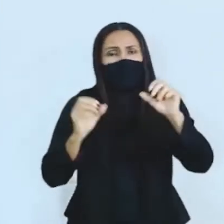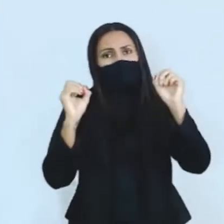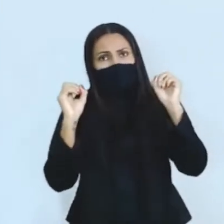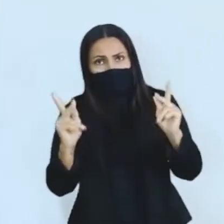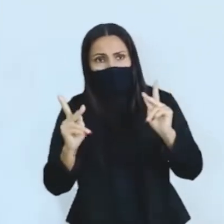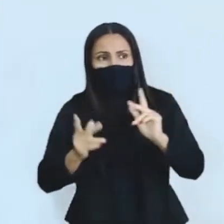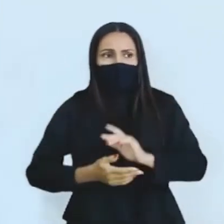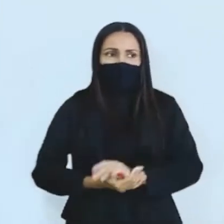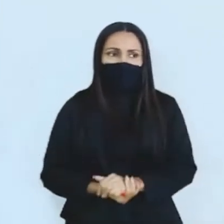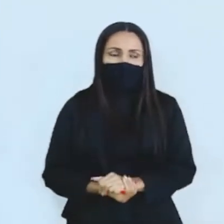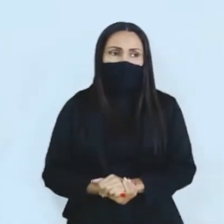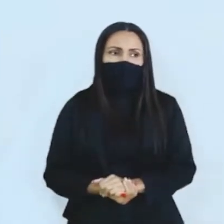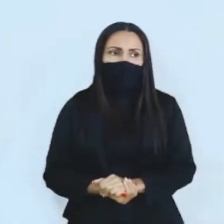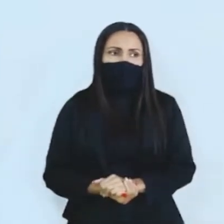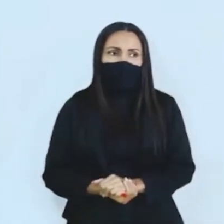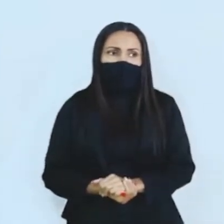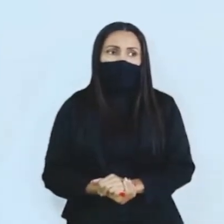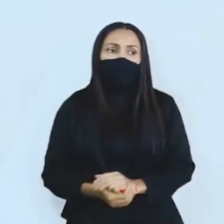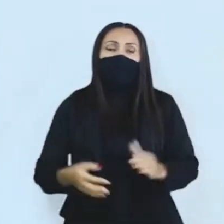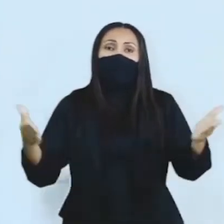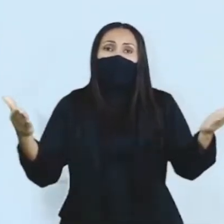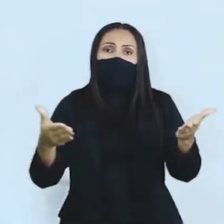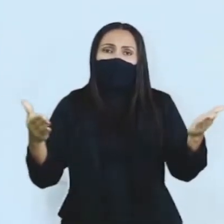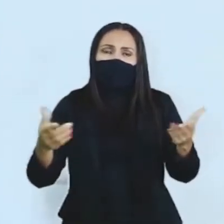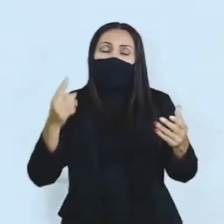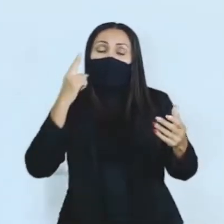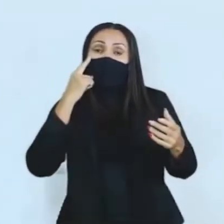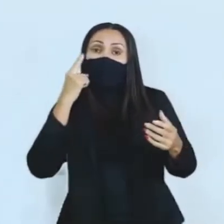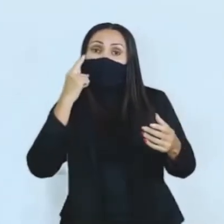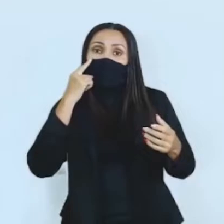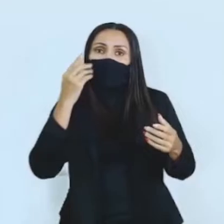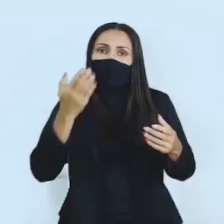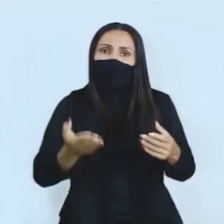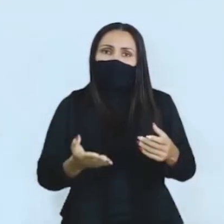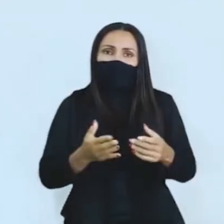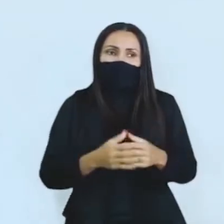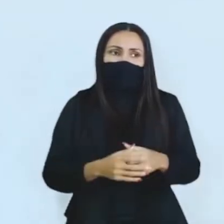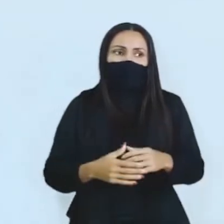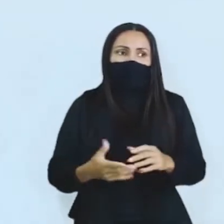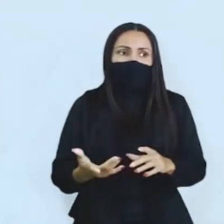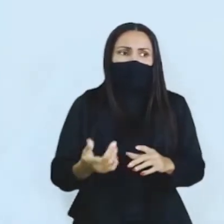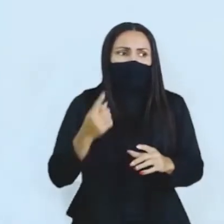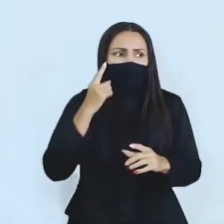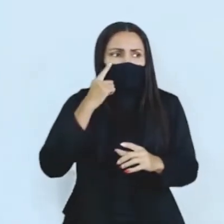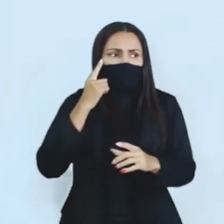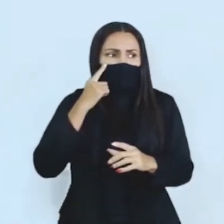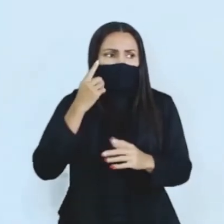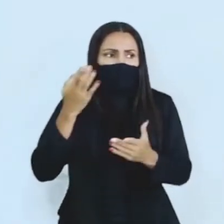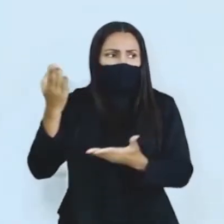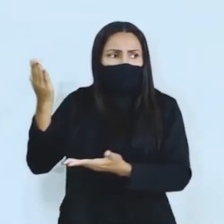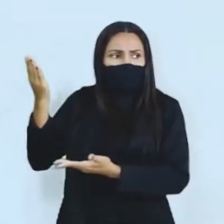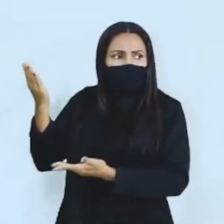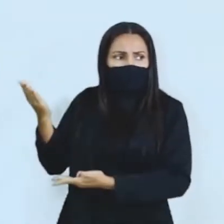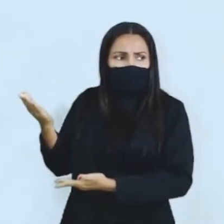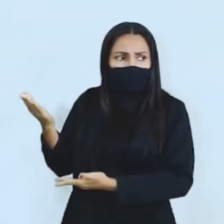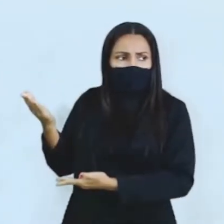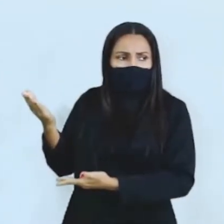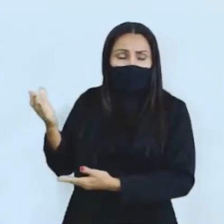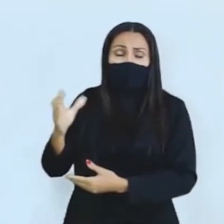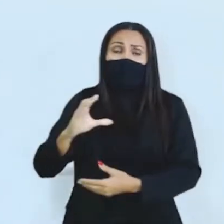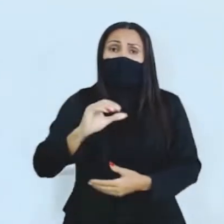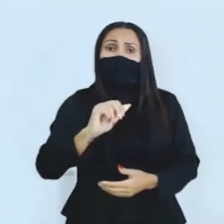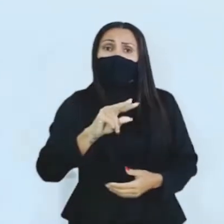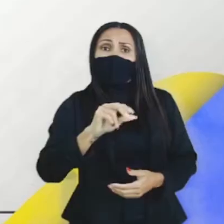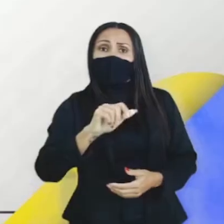certo? Então agora vocês vão observar a posição das vistas na perspectiva cavaleira.